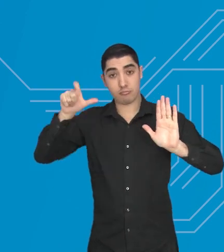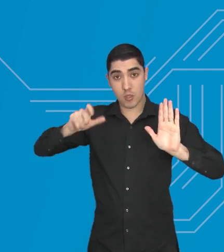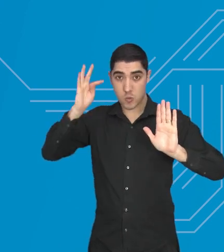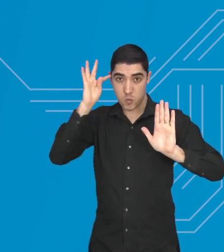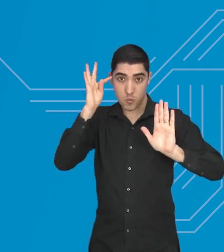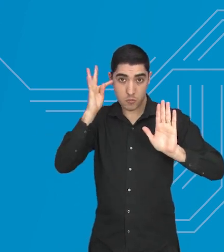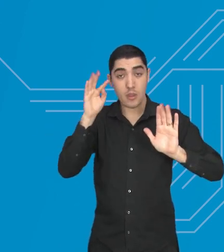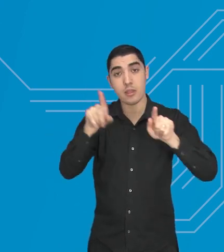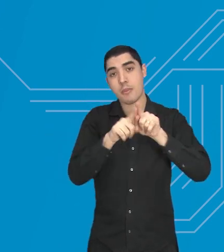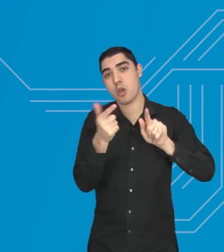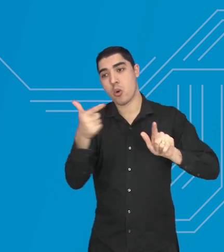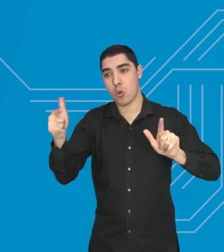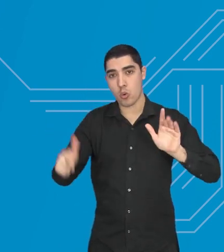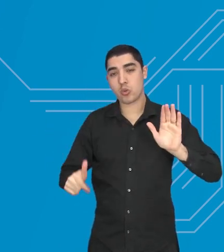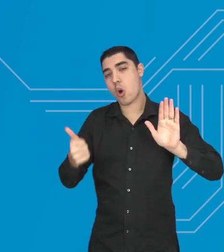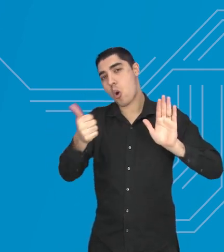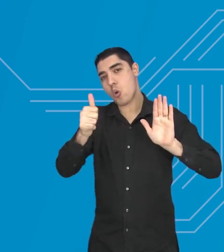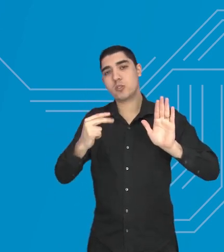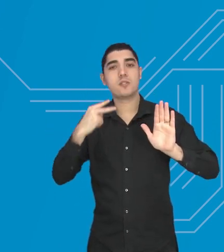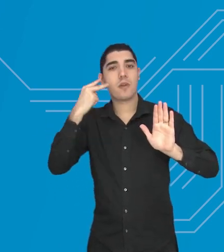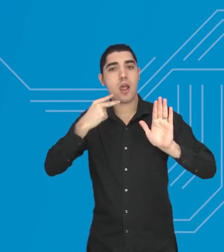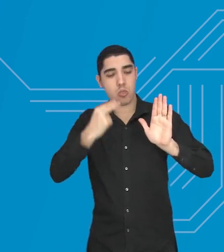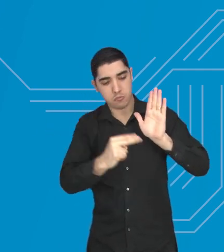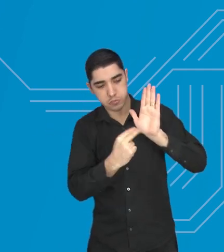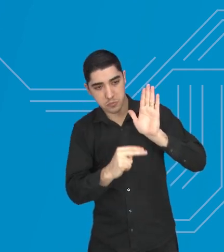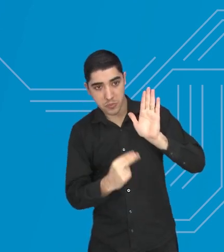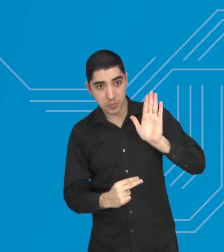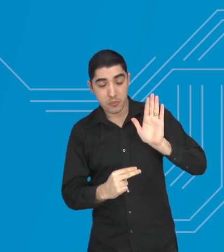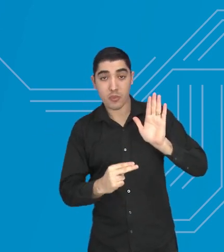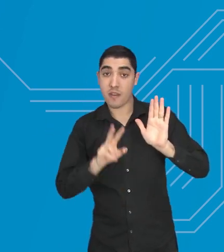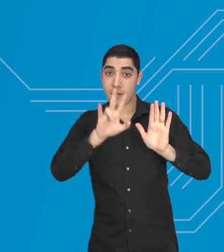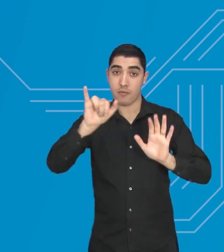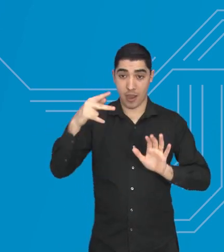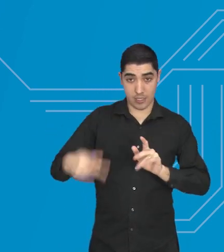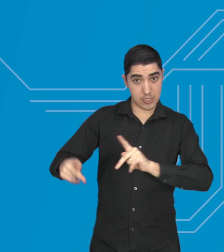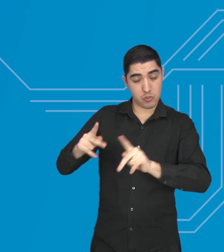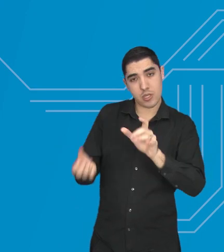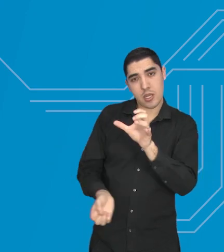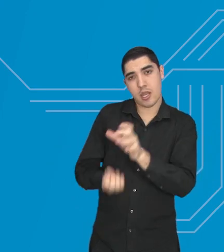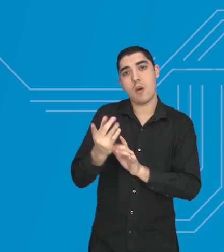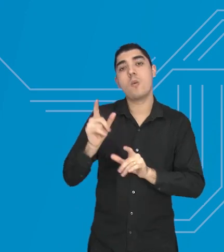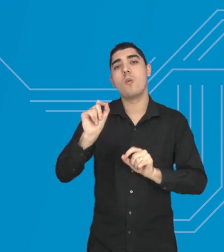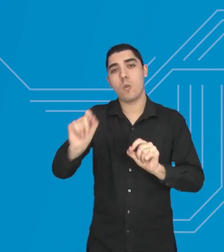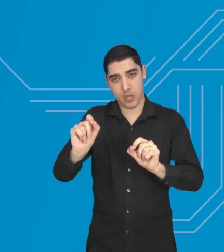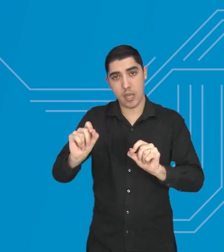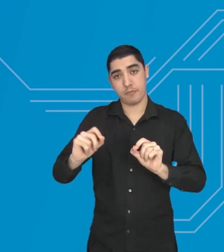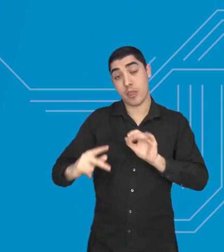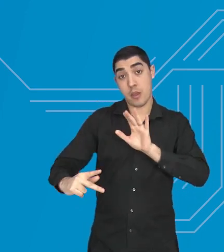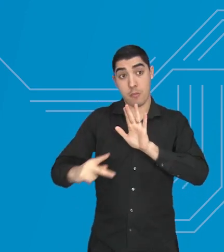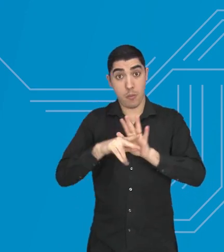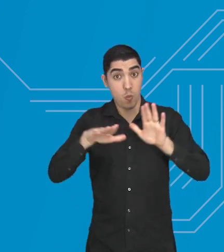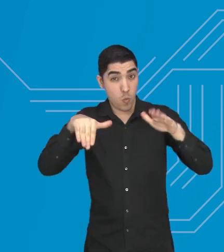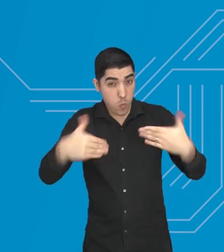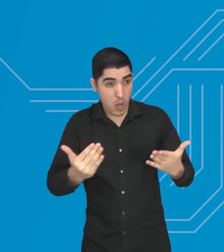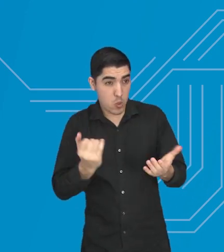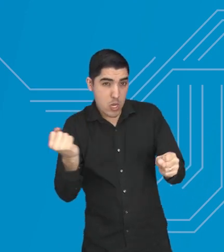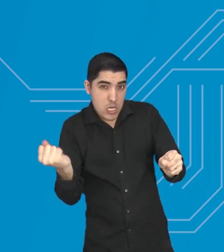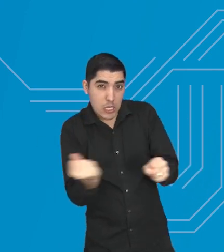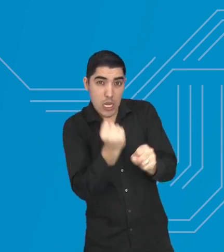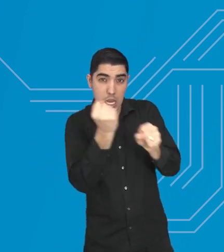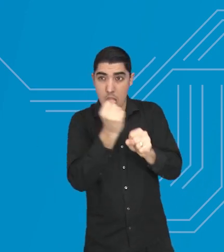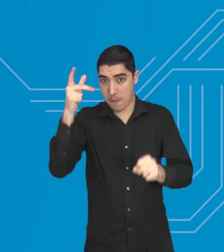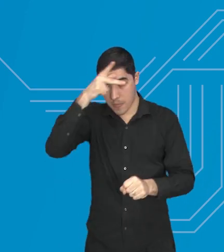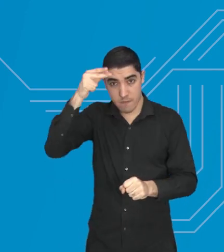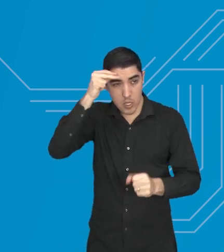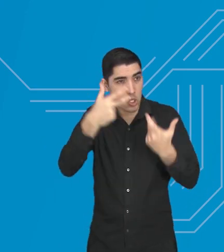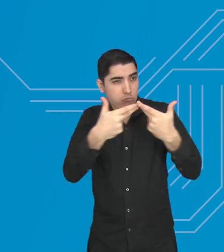Tomás Henrique e assinada por outros 11 parlamentares que vai criar em São José uma política de transparência nas